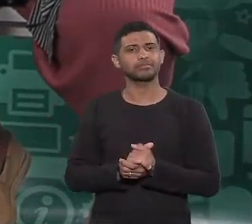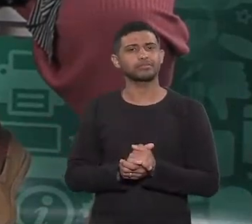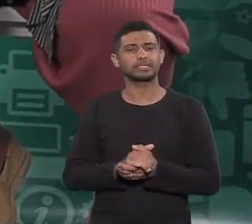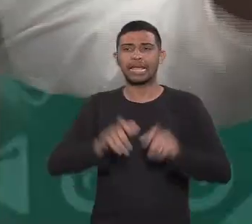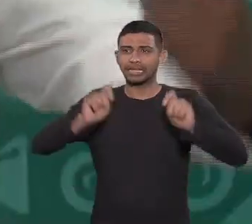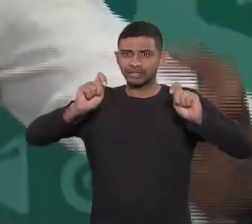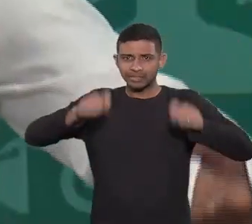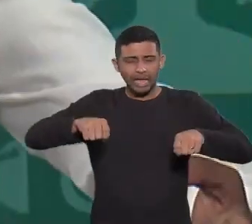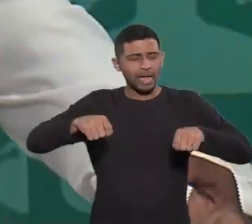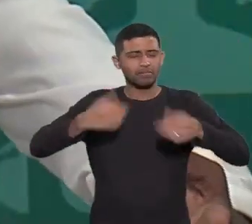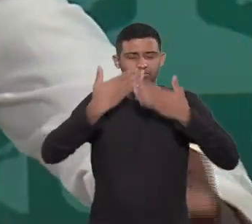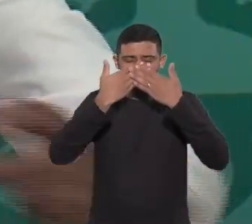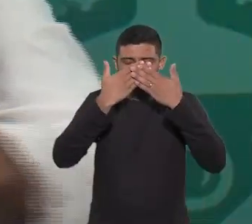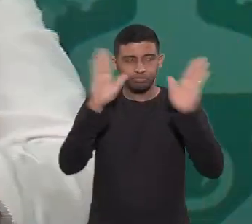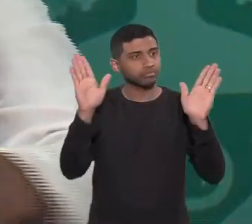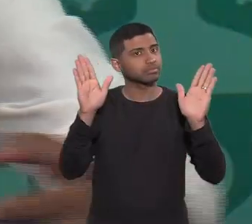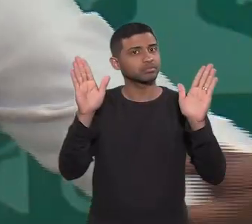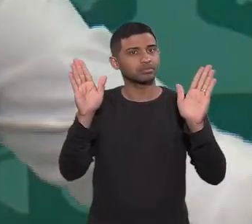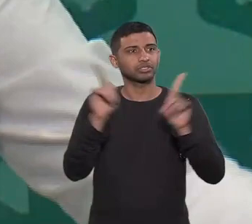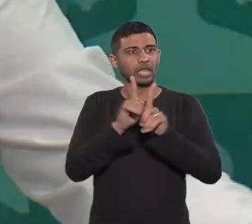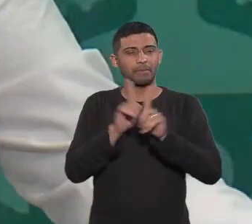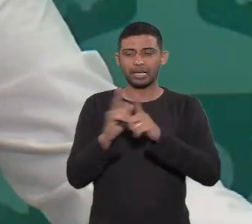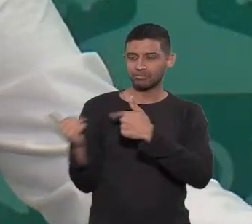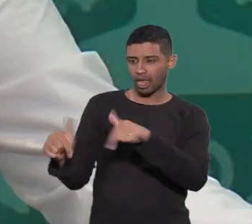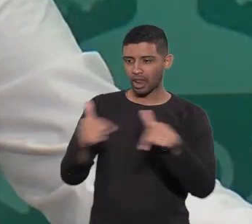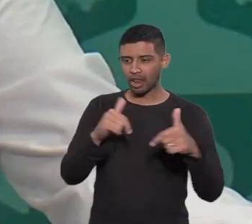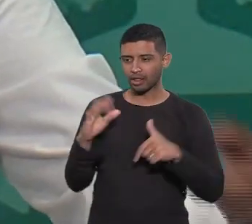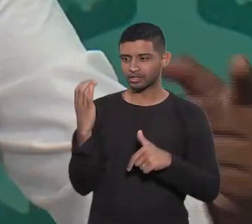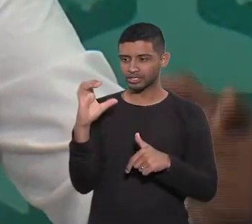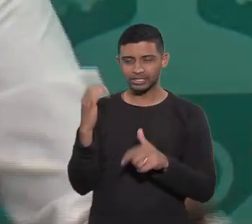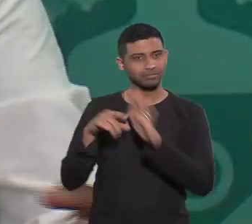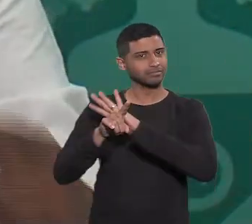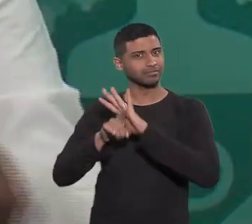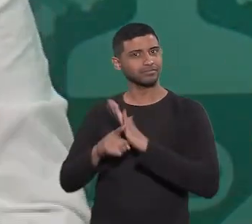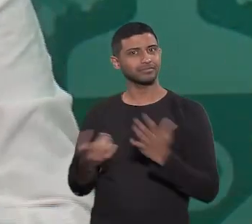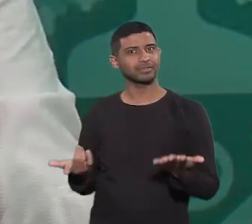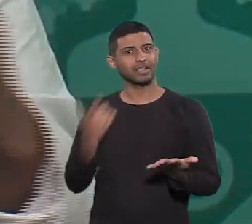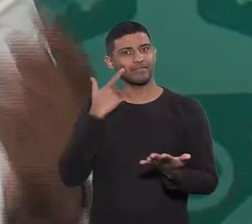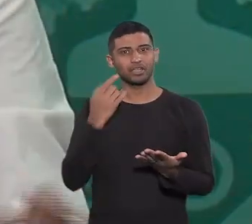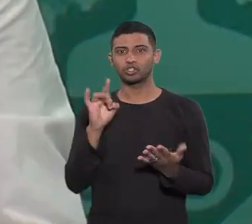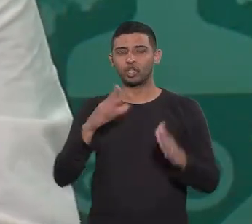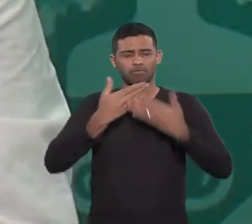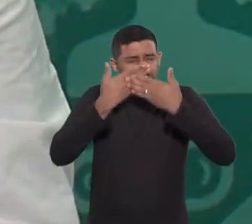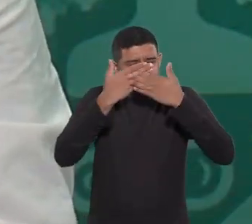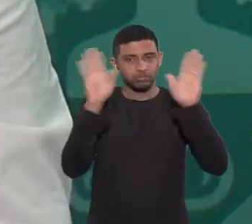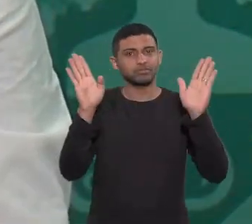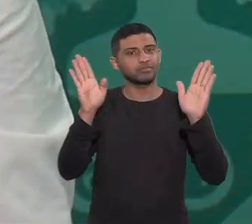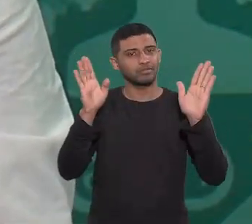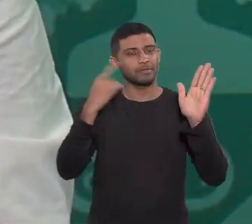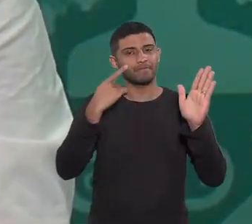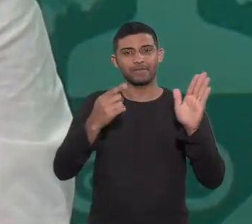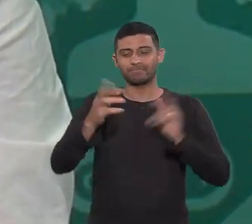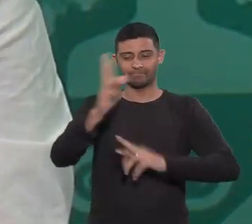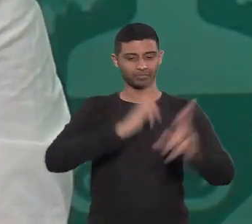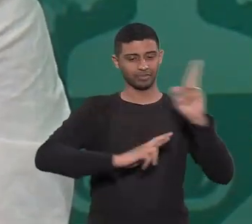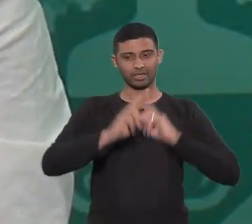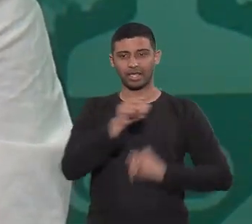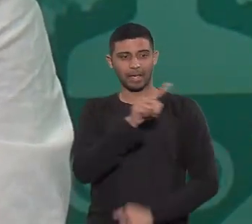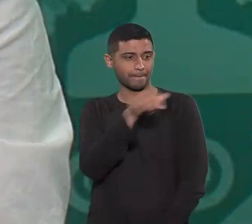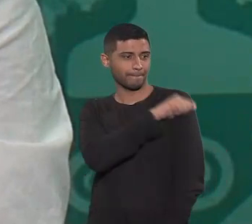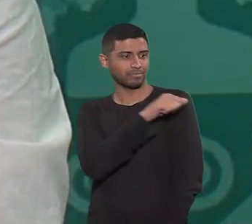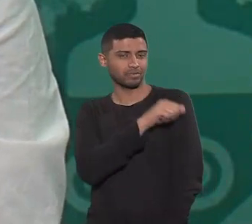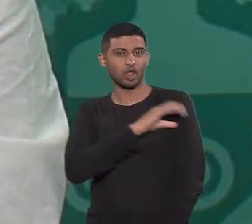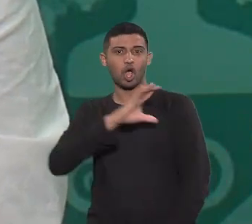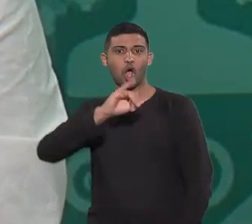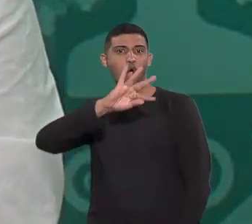pesquisador, você também amplia a diversidade da produção científica e de pesquisas. Então, só ampliou. E os resultados dos